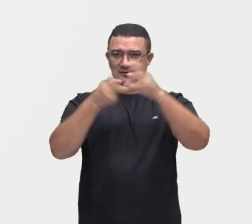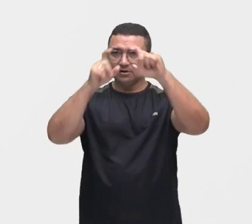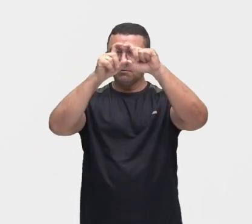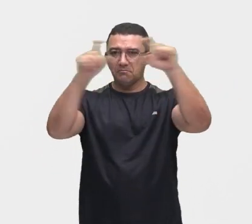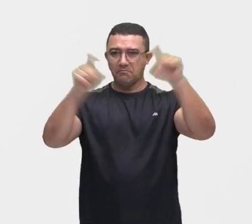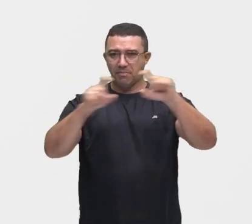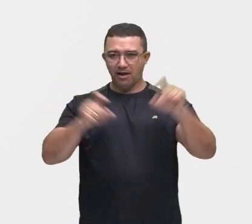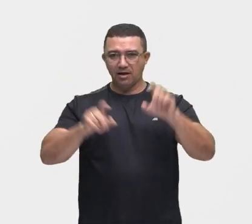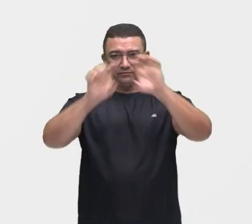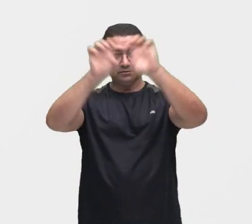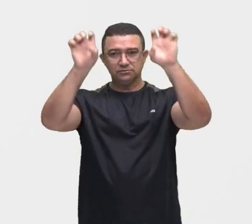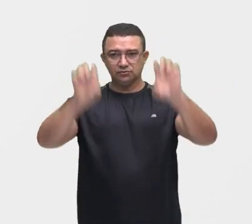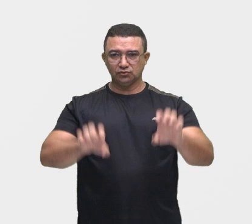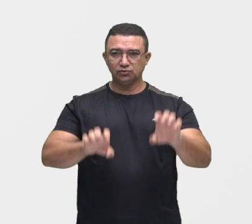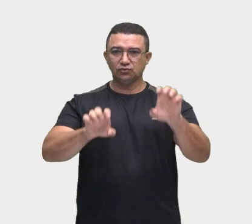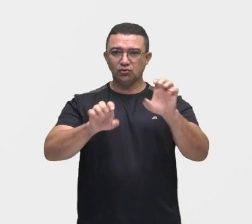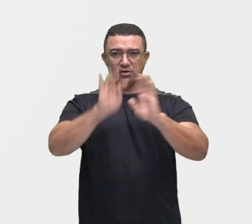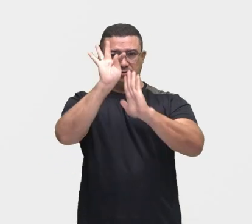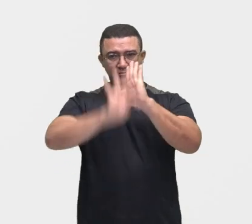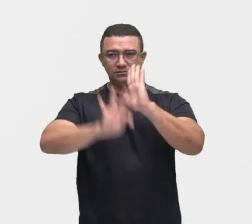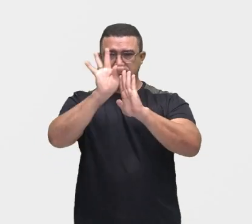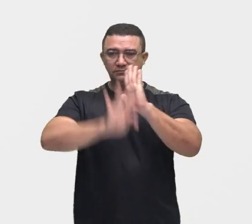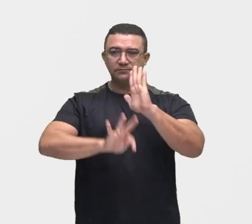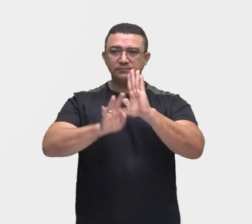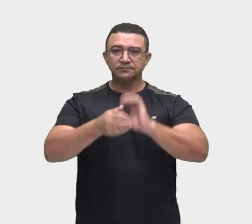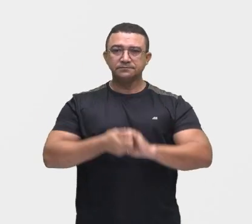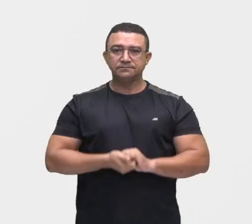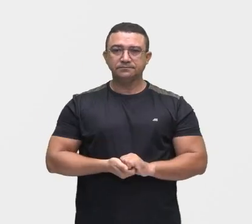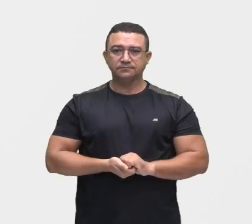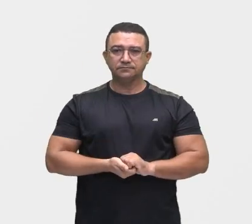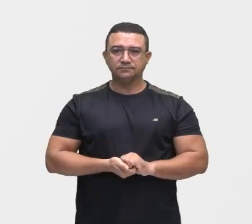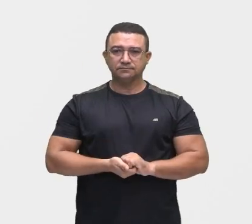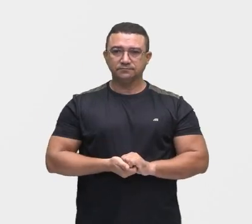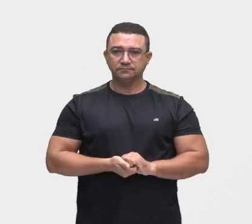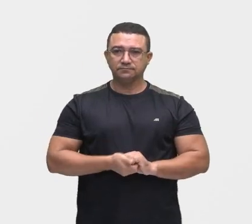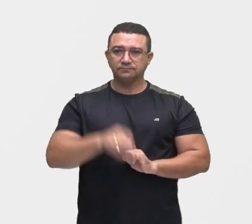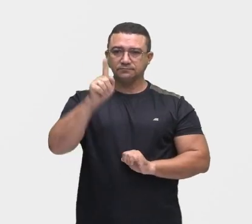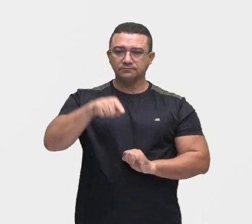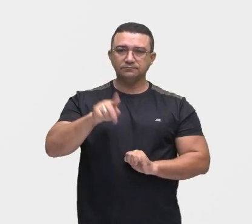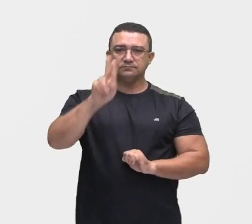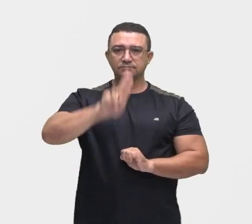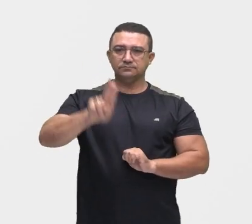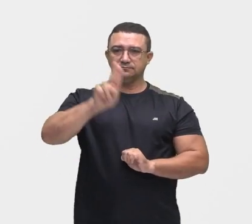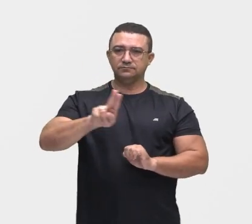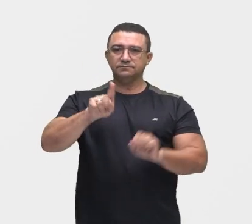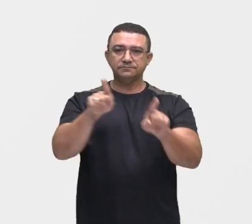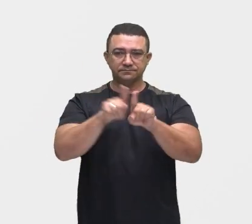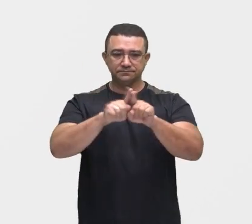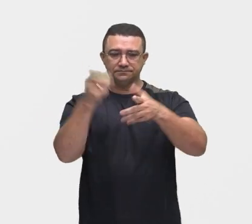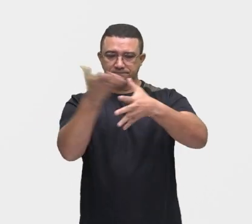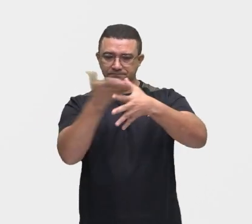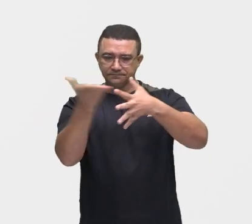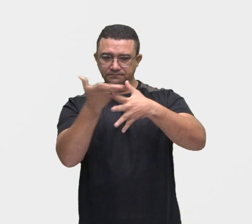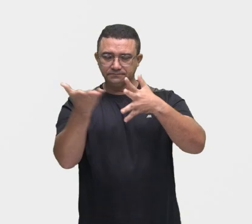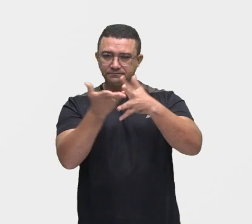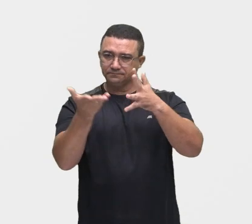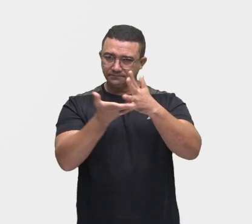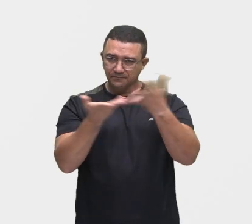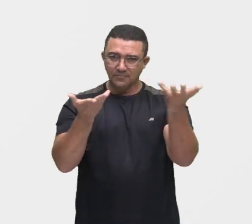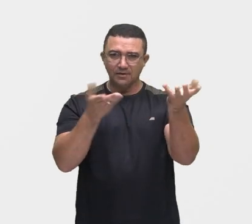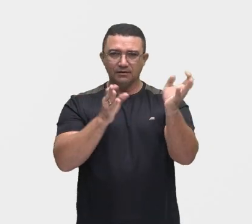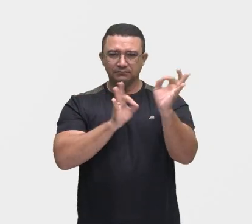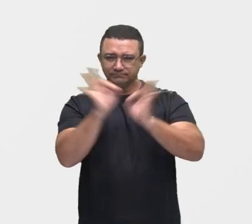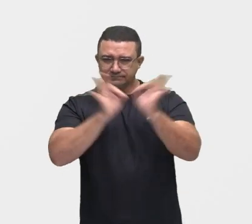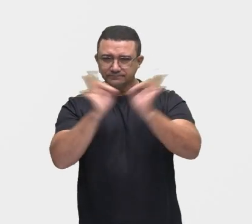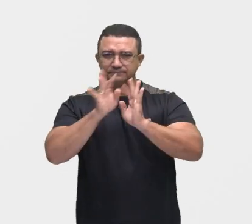essa estrutura que compõe o texto e que serve para dividir, para organizar